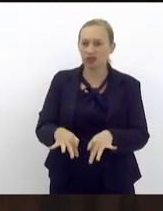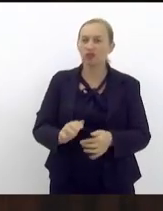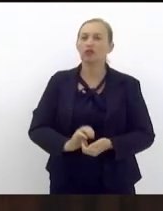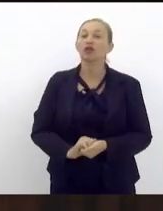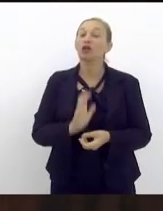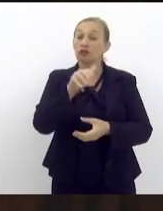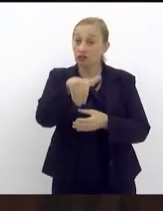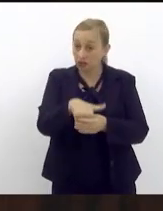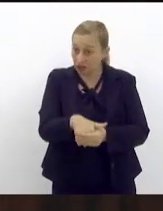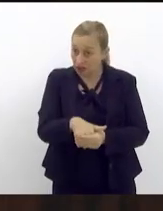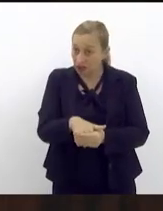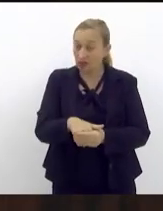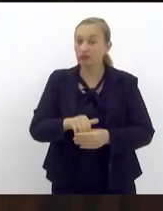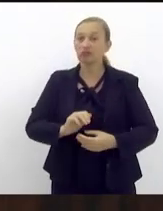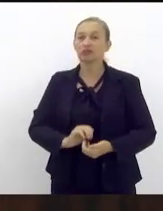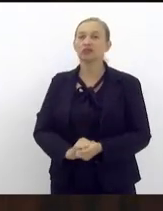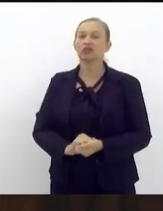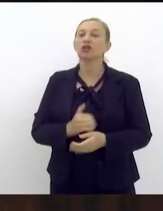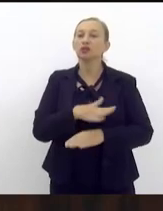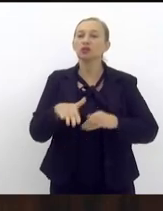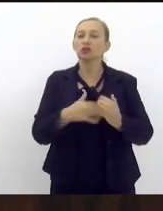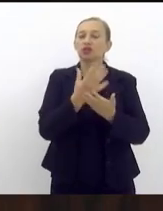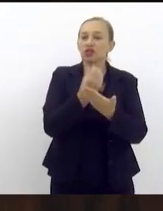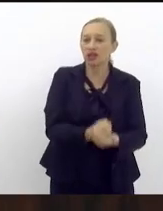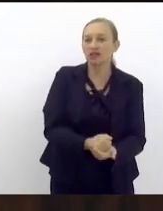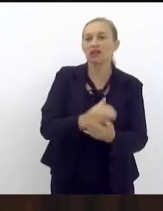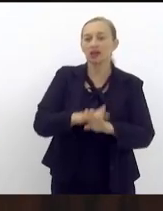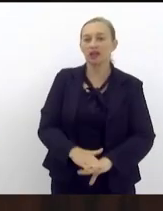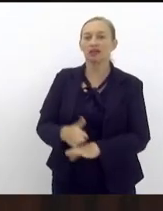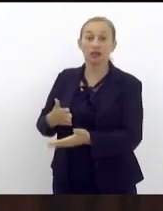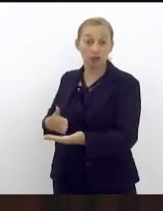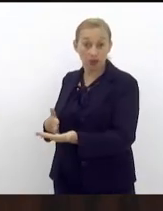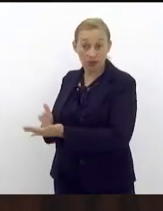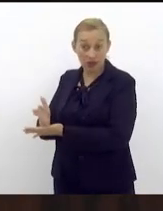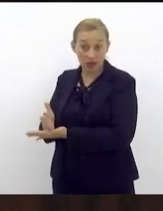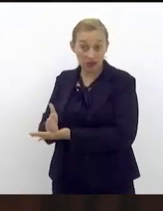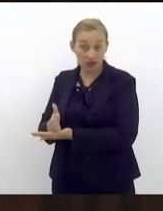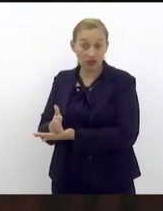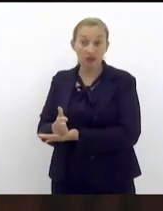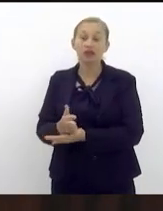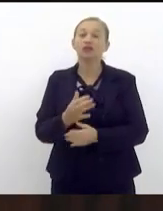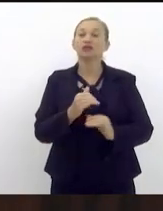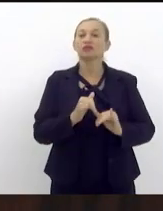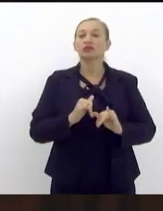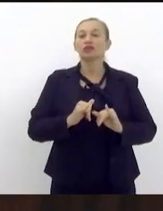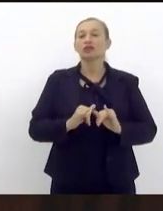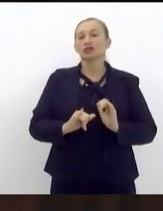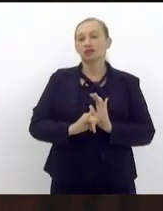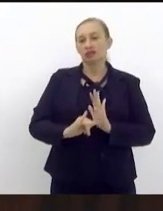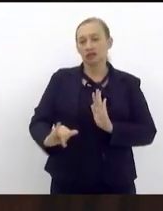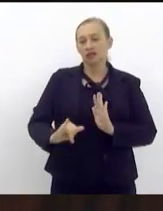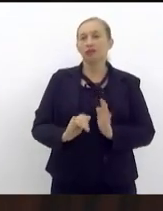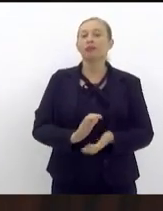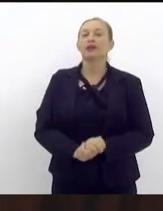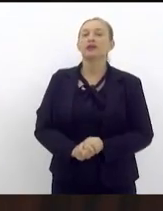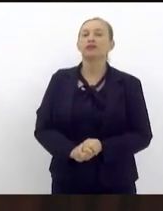em votação aqueles que aprovam permaneçam Como estão aprovados vai a publicação